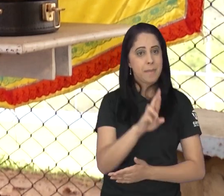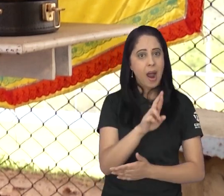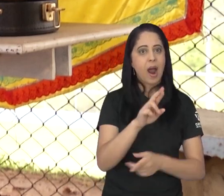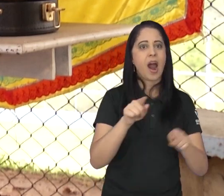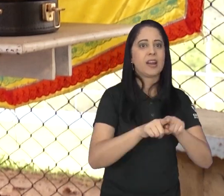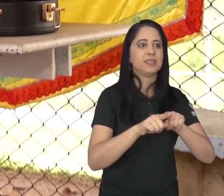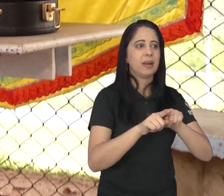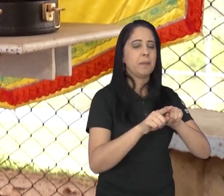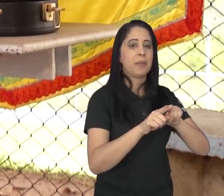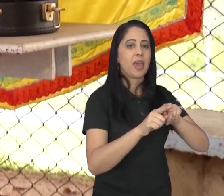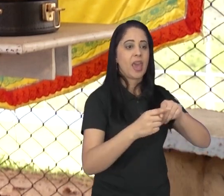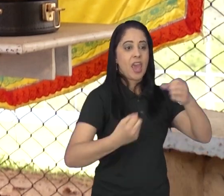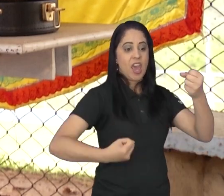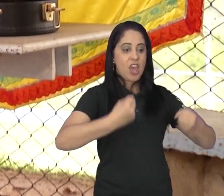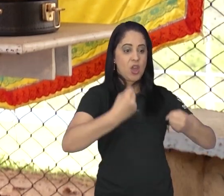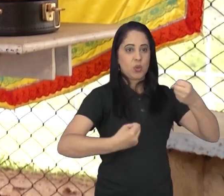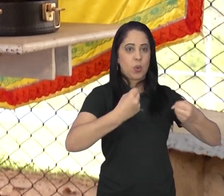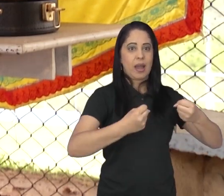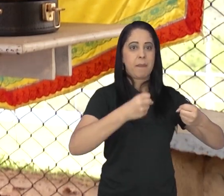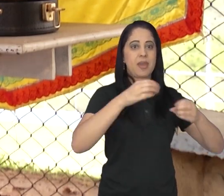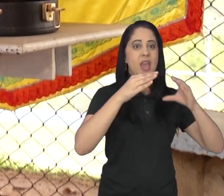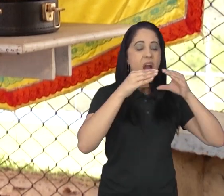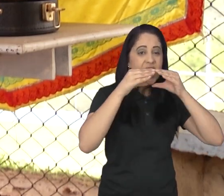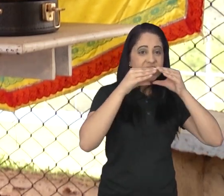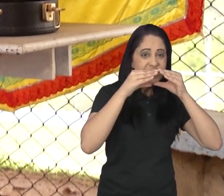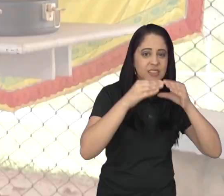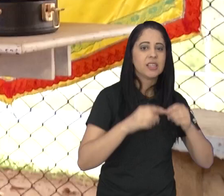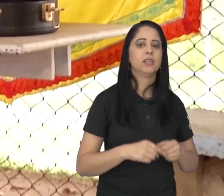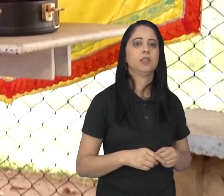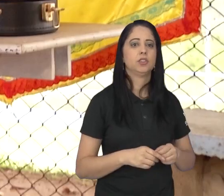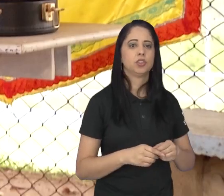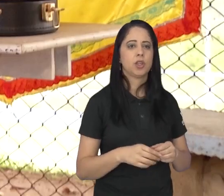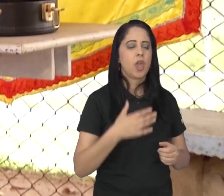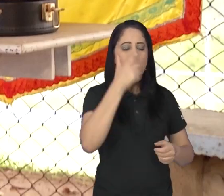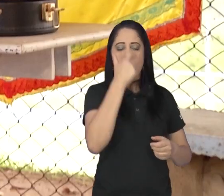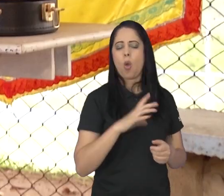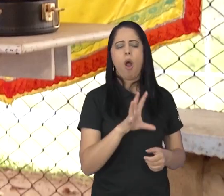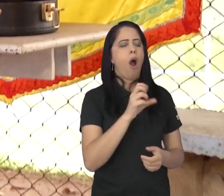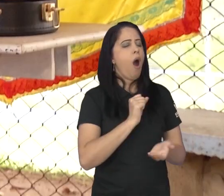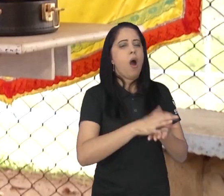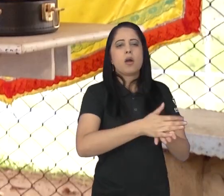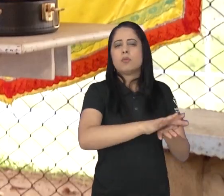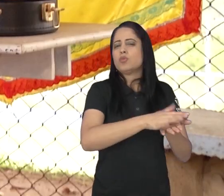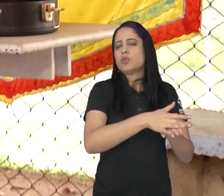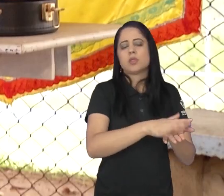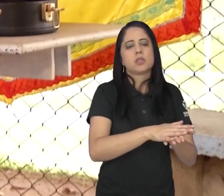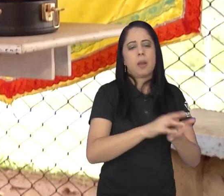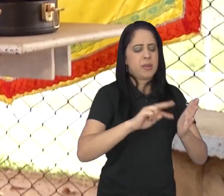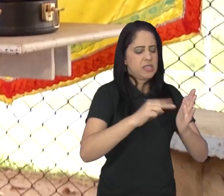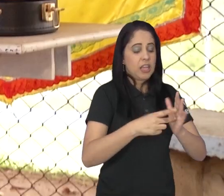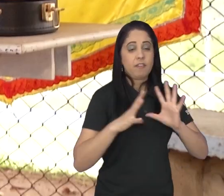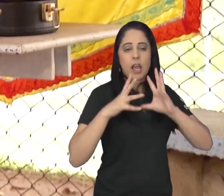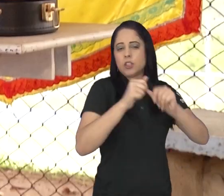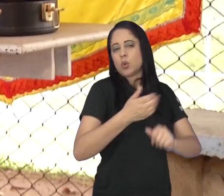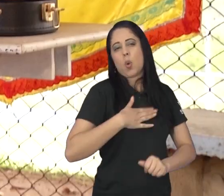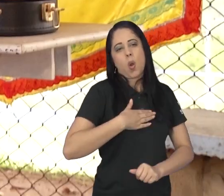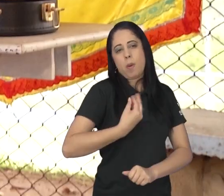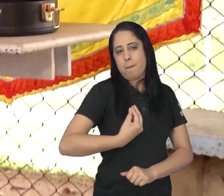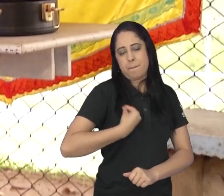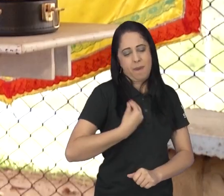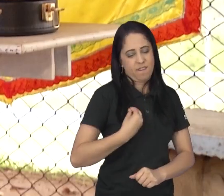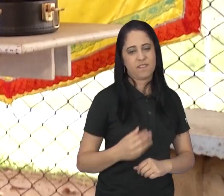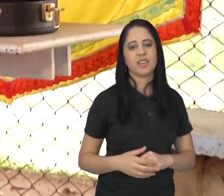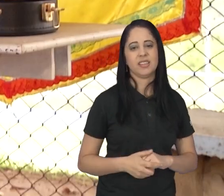barzinho, trailer, lanche, ali na região do Bosque. E hoje para mim o samba é tudo. tudo. Vivo de música,